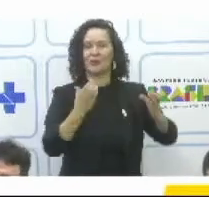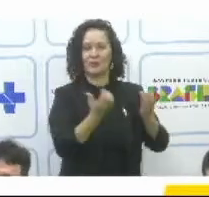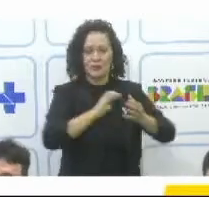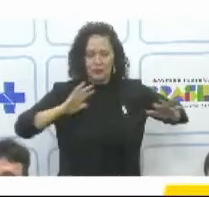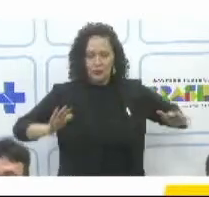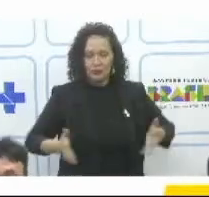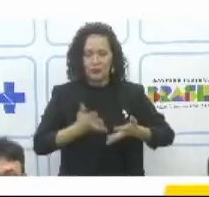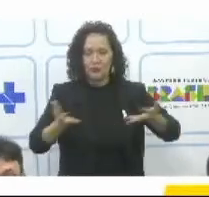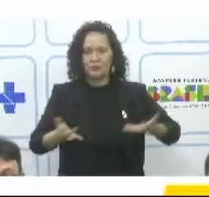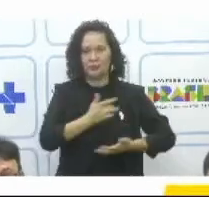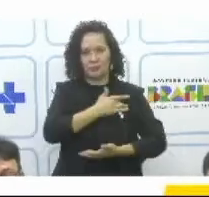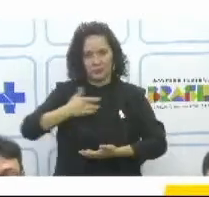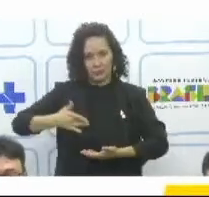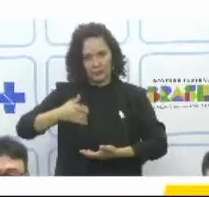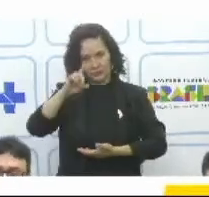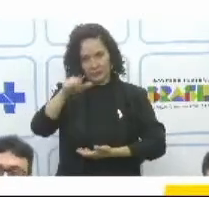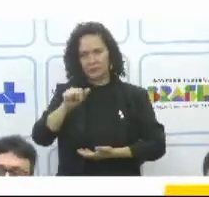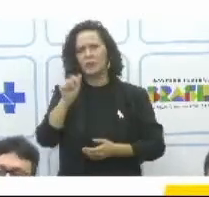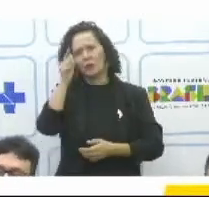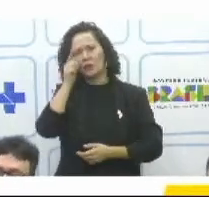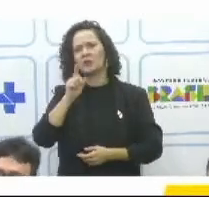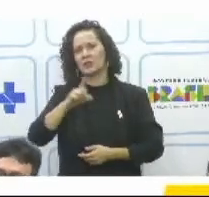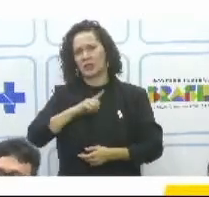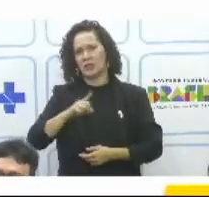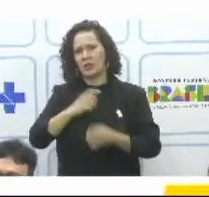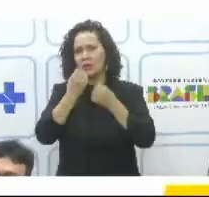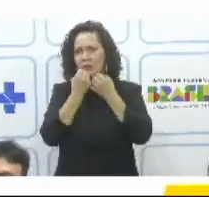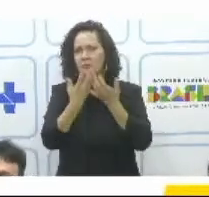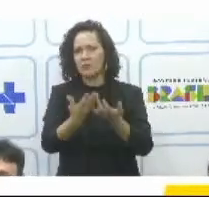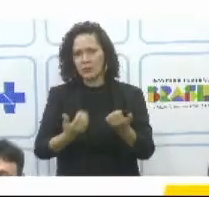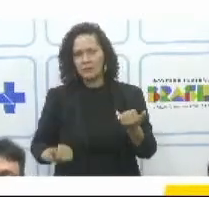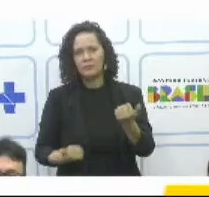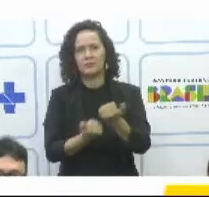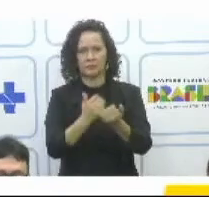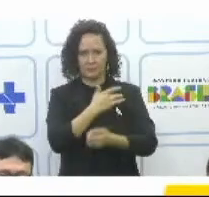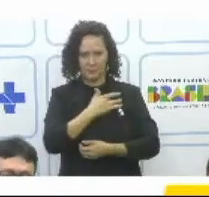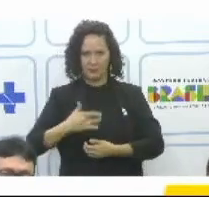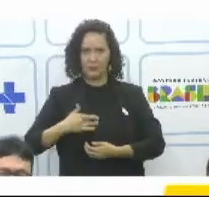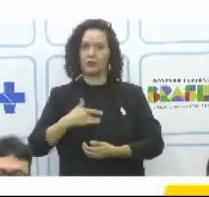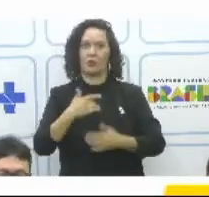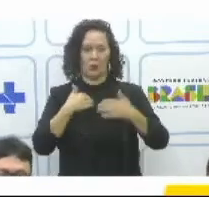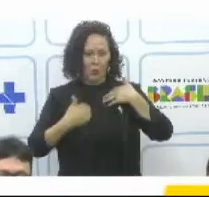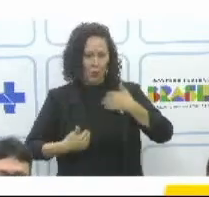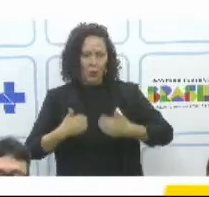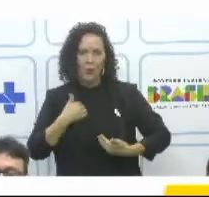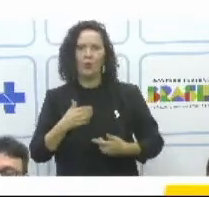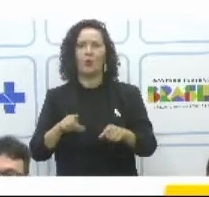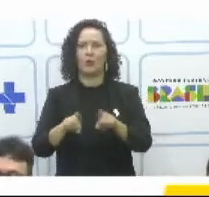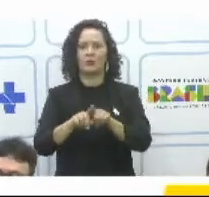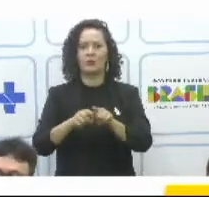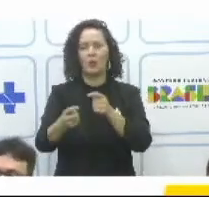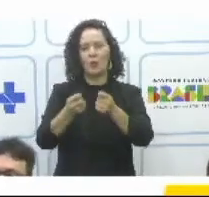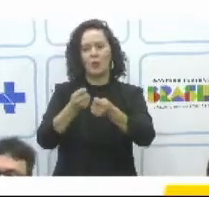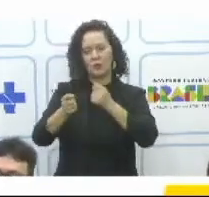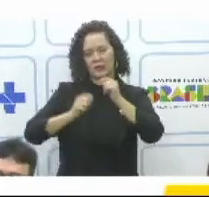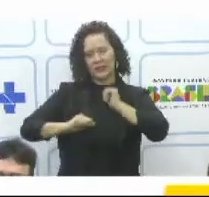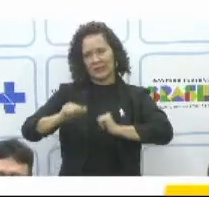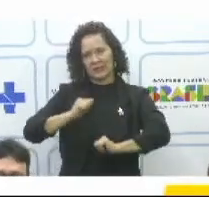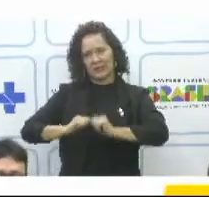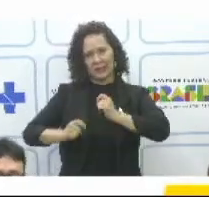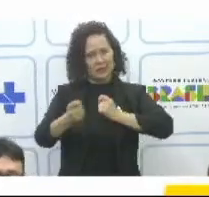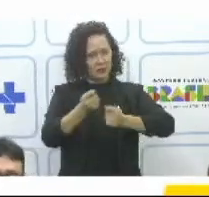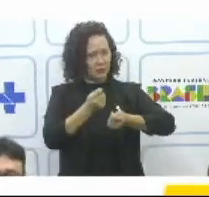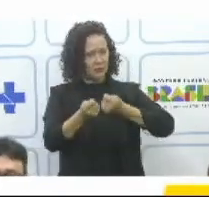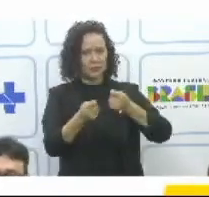promoção da saúde, né, que elas podem ter um benefício, né, fisiológico, como, né, controle da ansiedade,